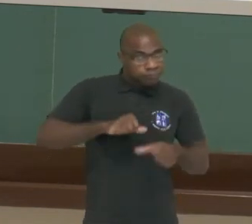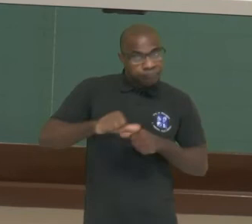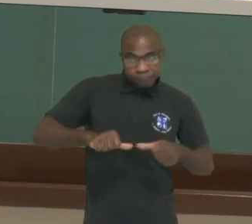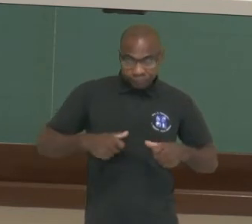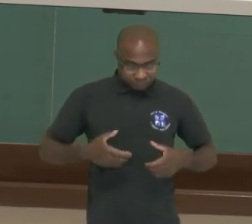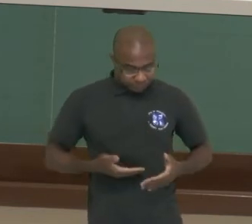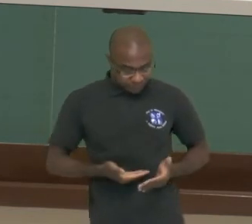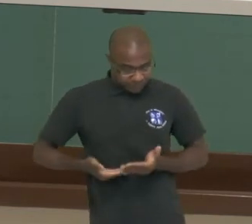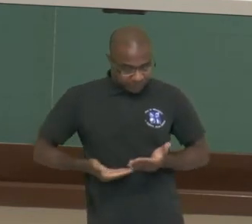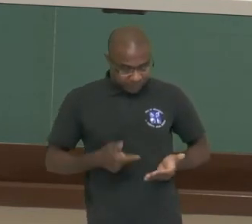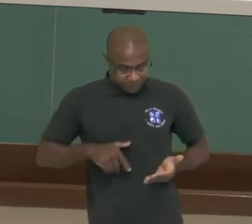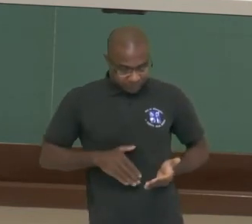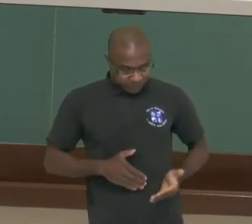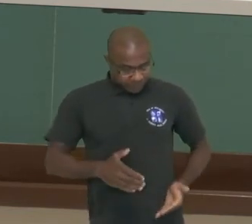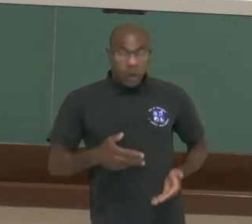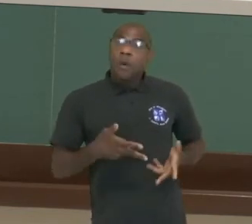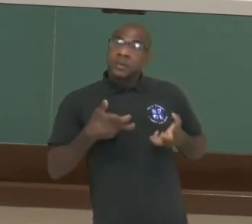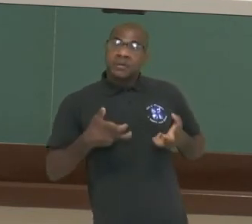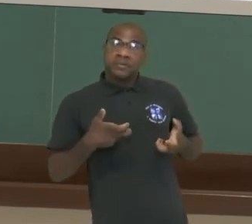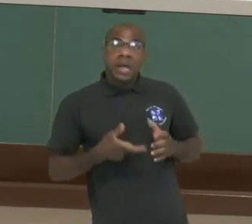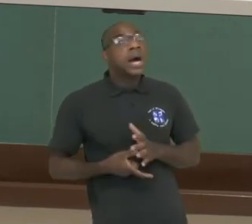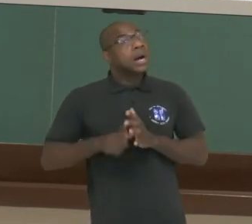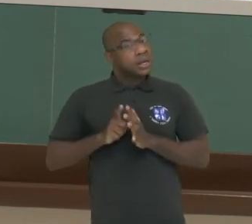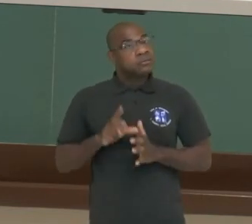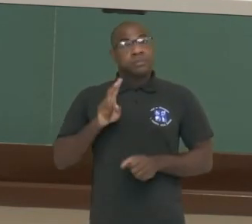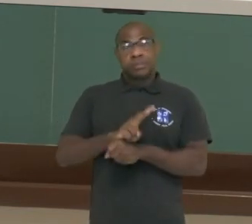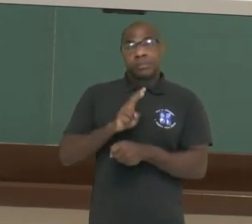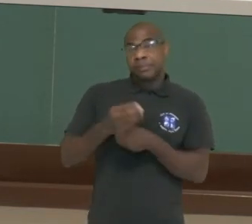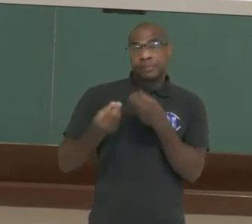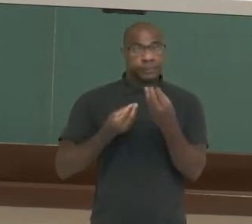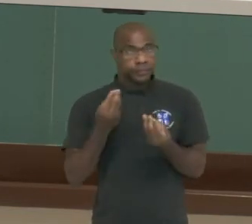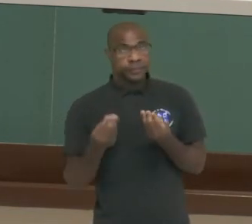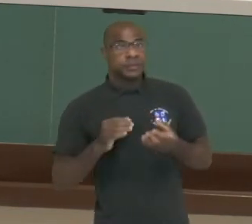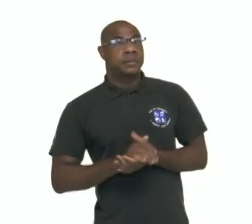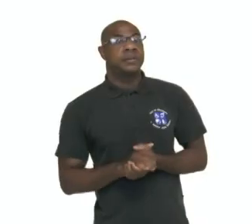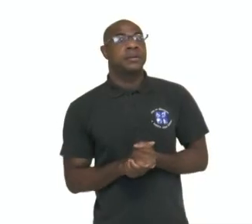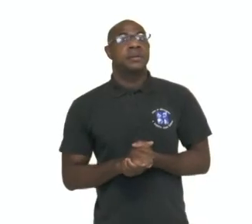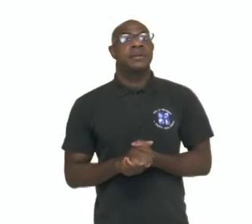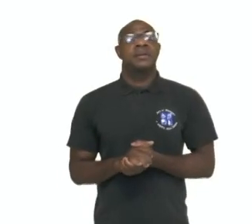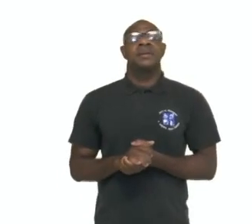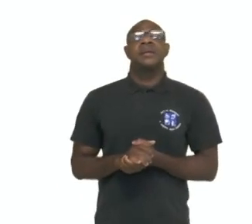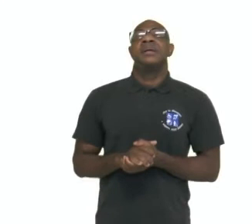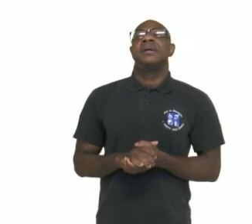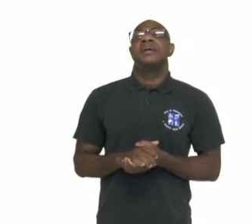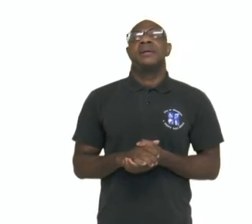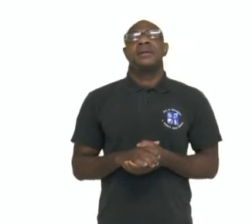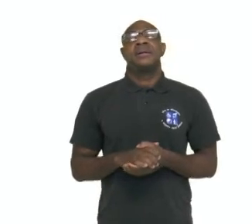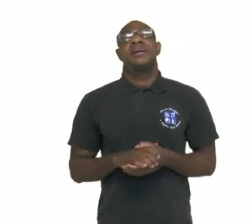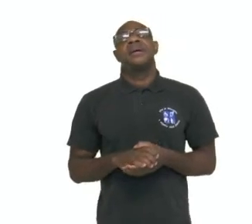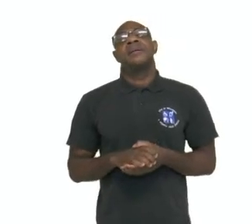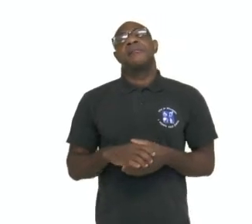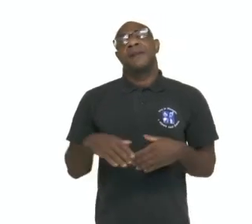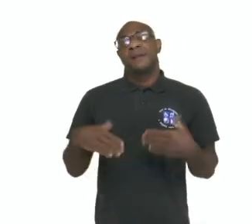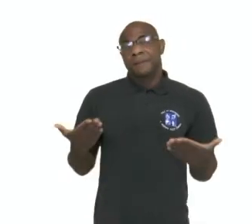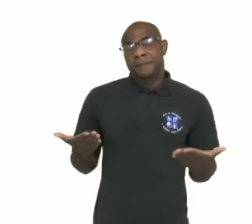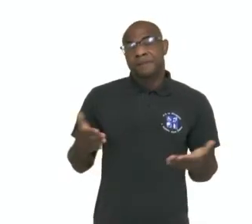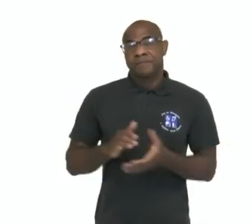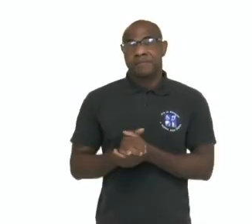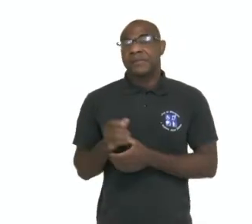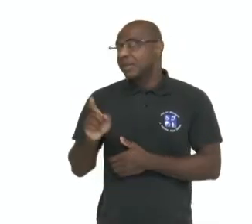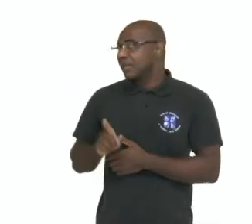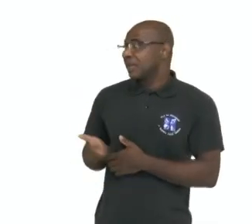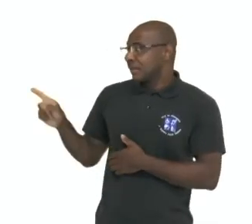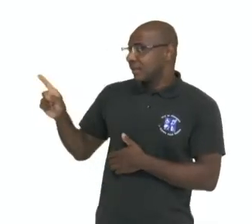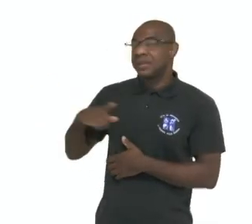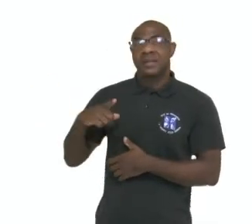indivíduo, seja observado o quanto antes, ok? Exames de sangue específicos. Então essa